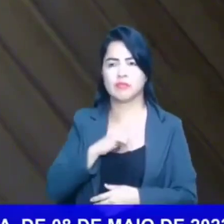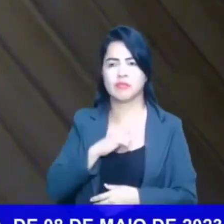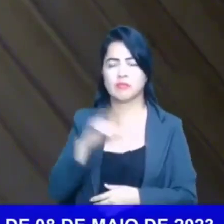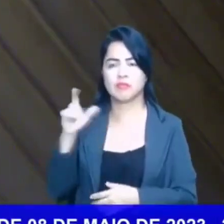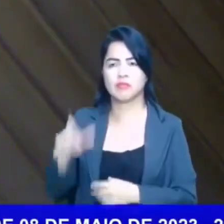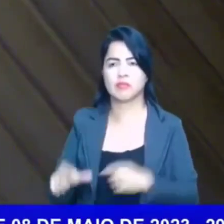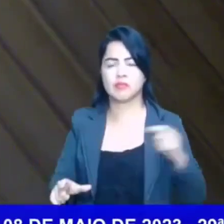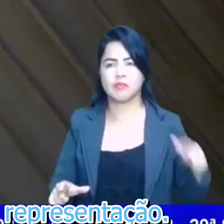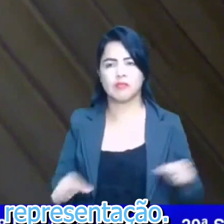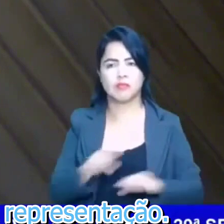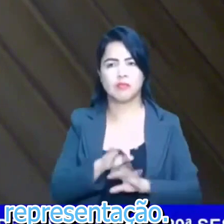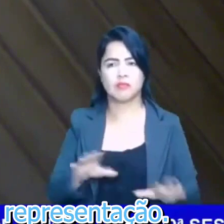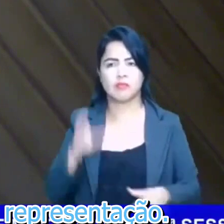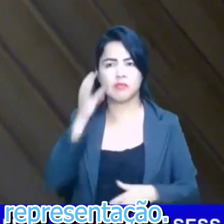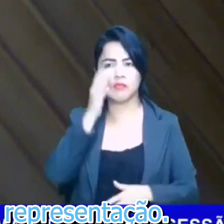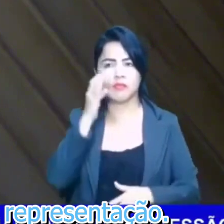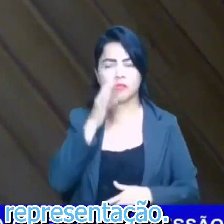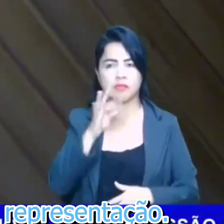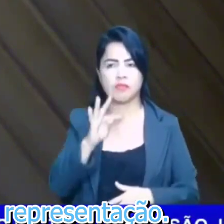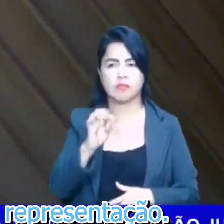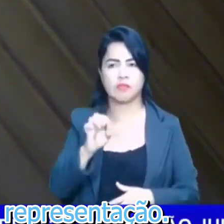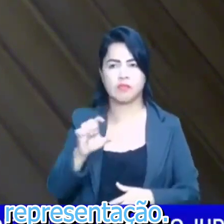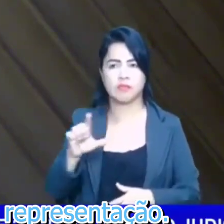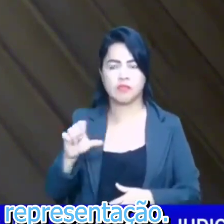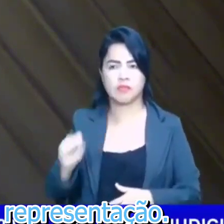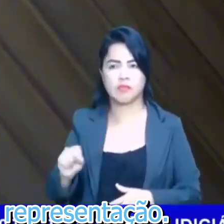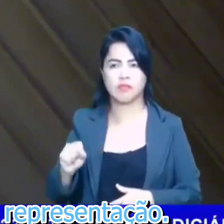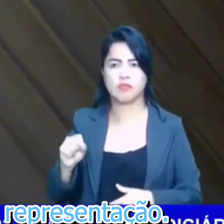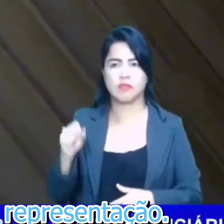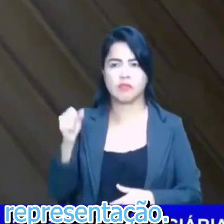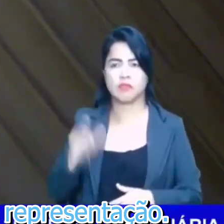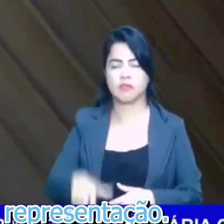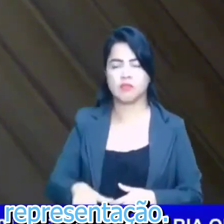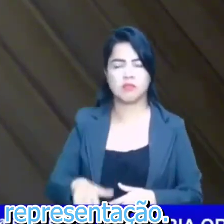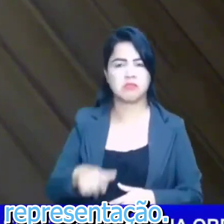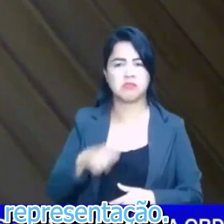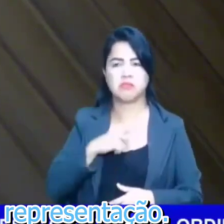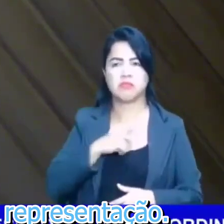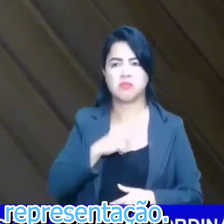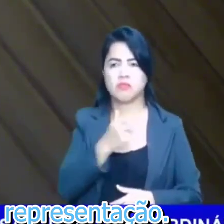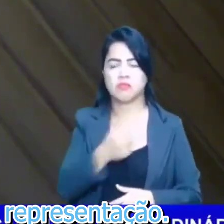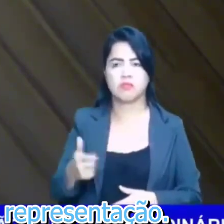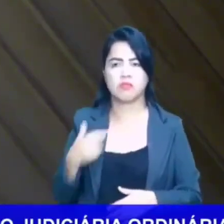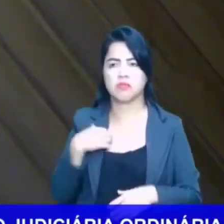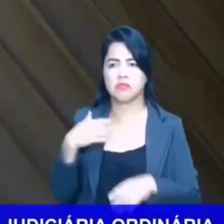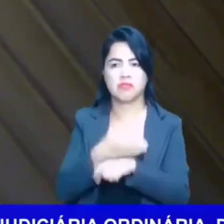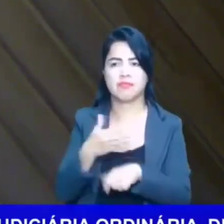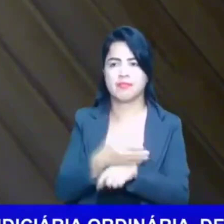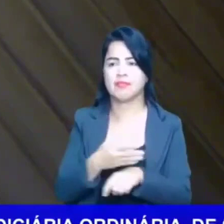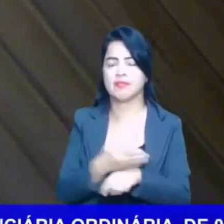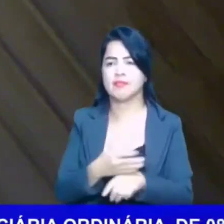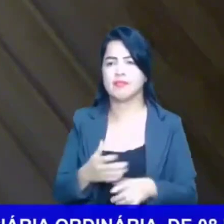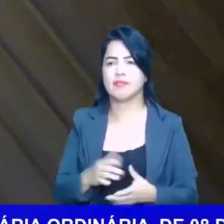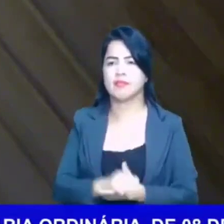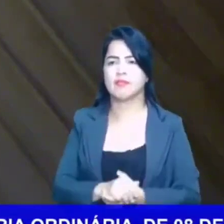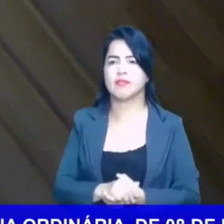partes. Clécio e Teles não eram parte, repito, pela décima vez naquela representação.